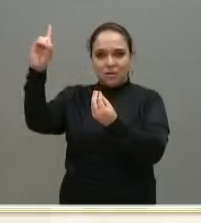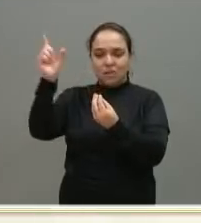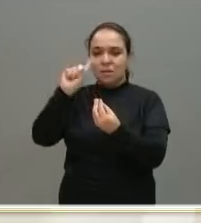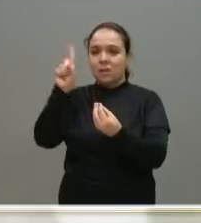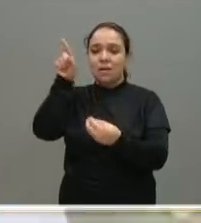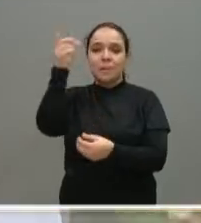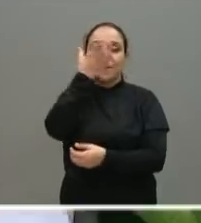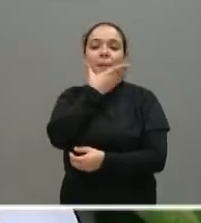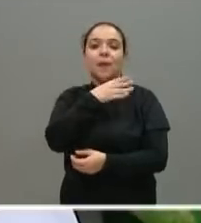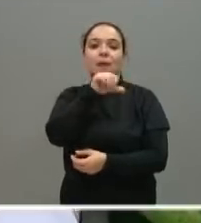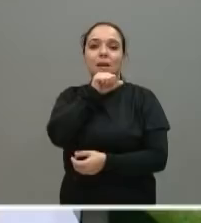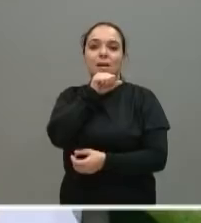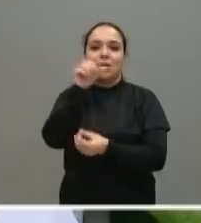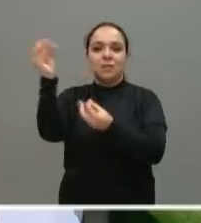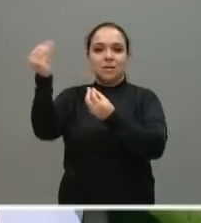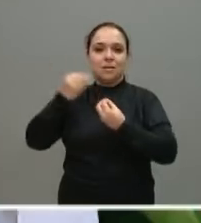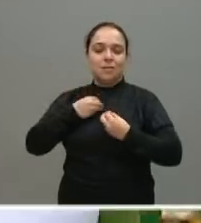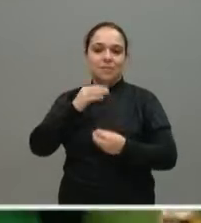meu Pai.